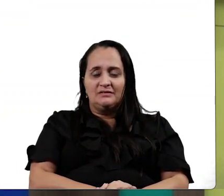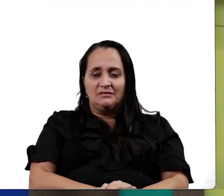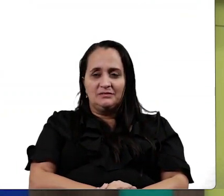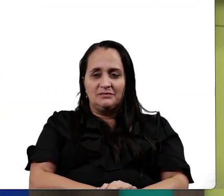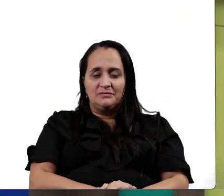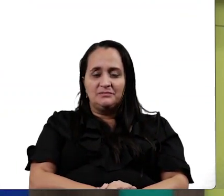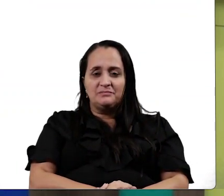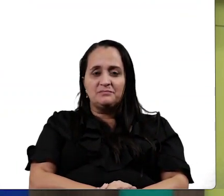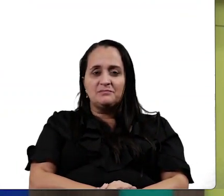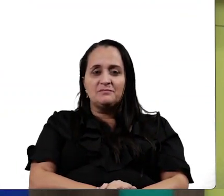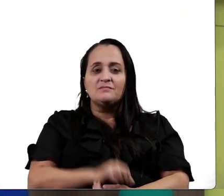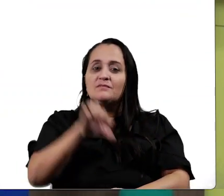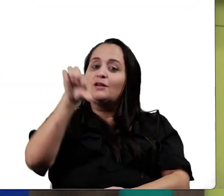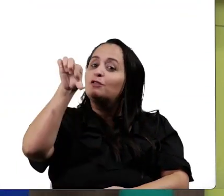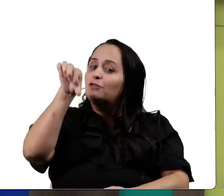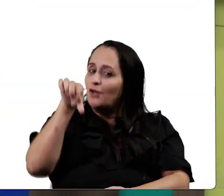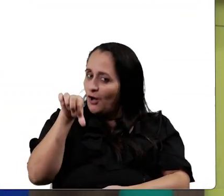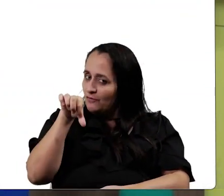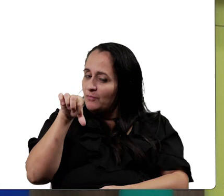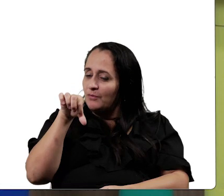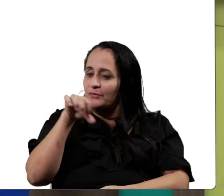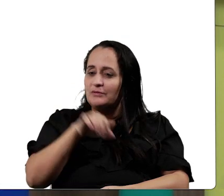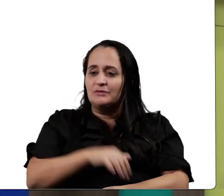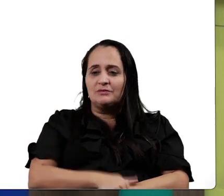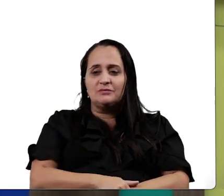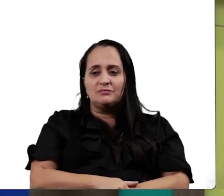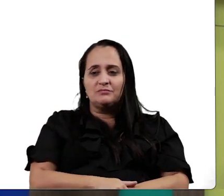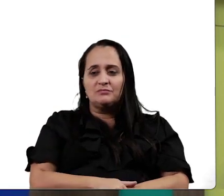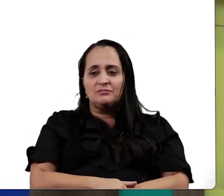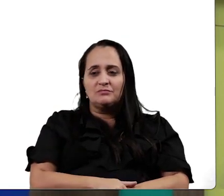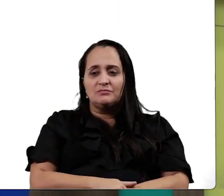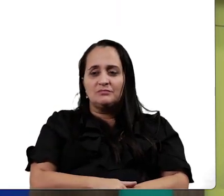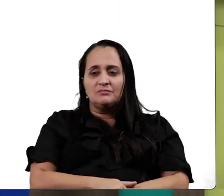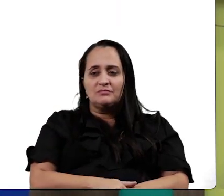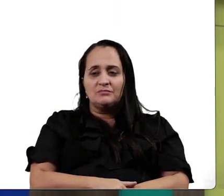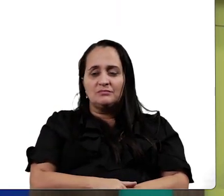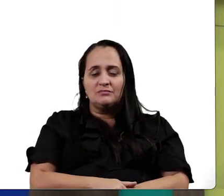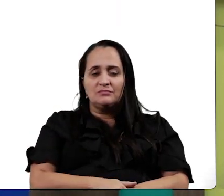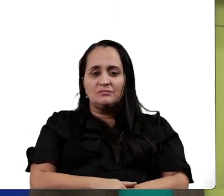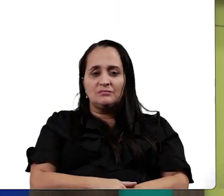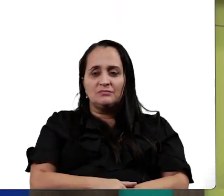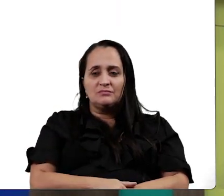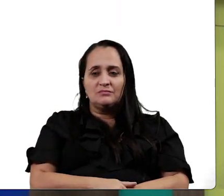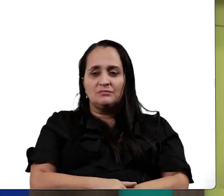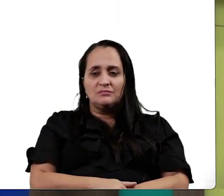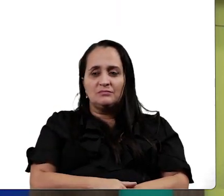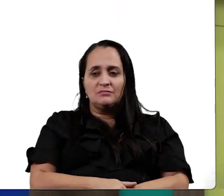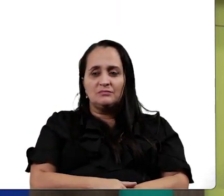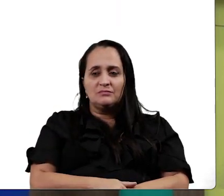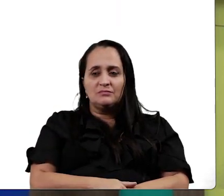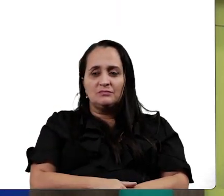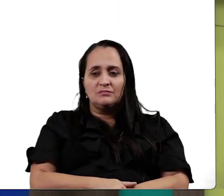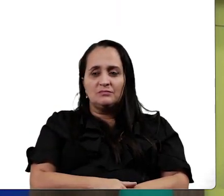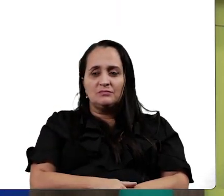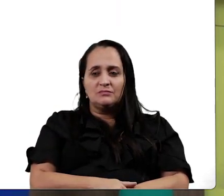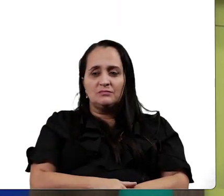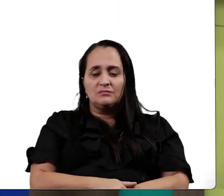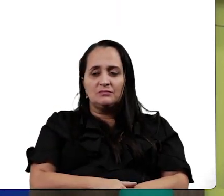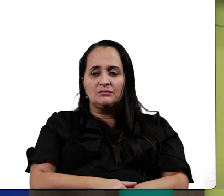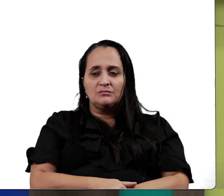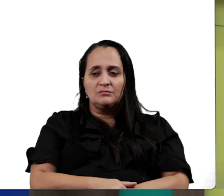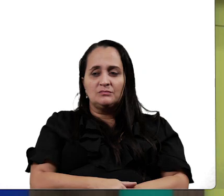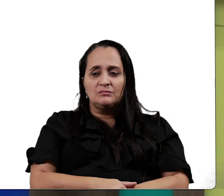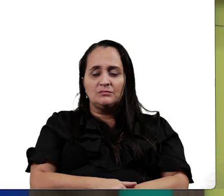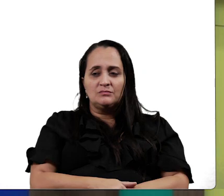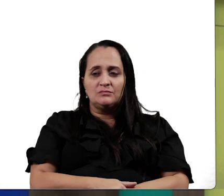certo nove pontos 1 mais 1 é igual a 2 x